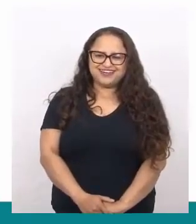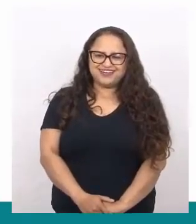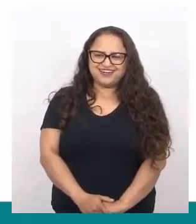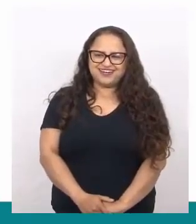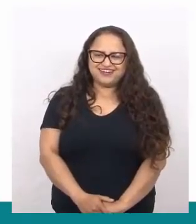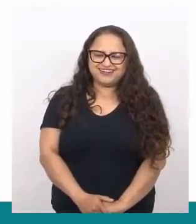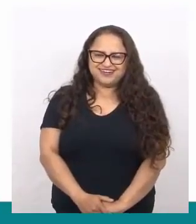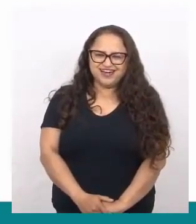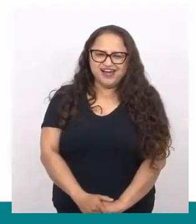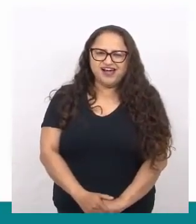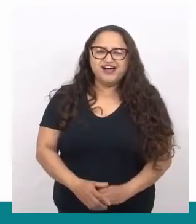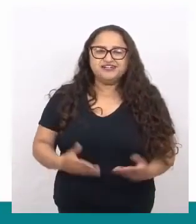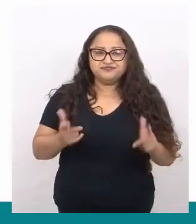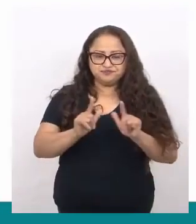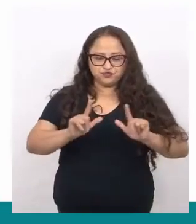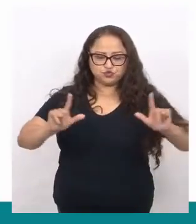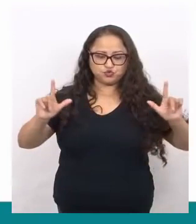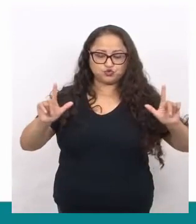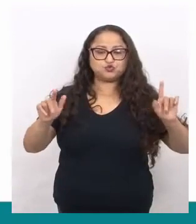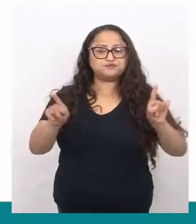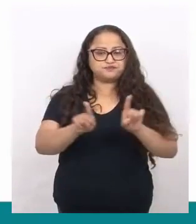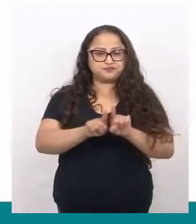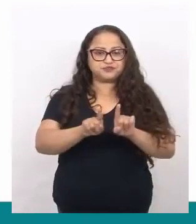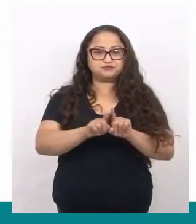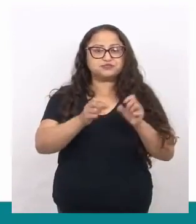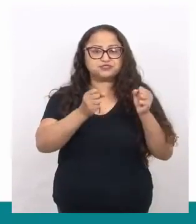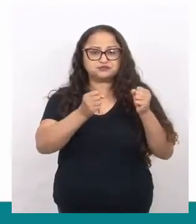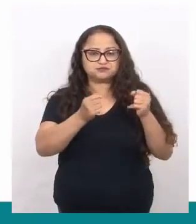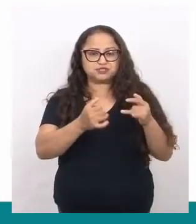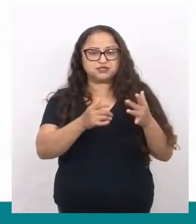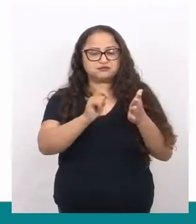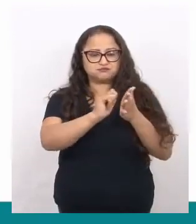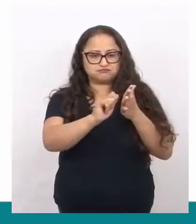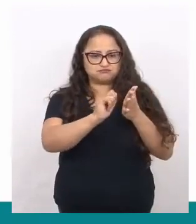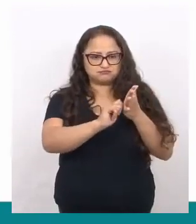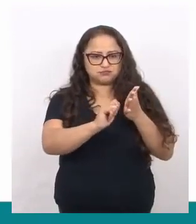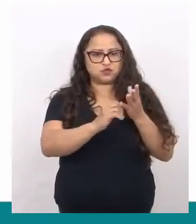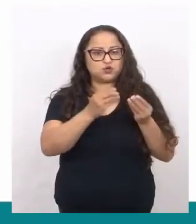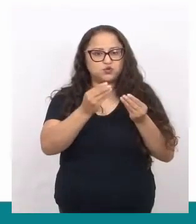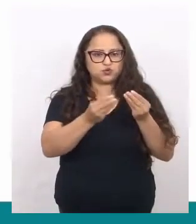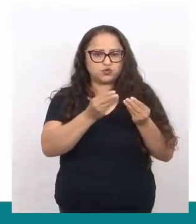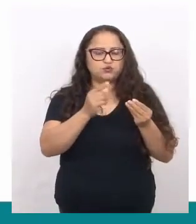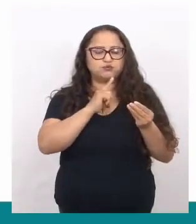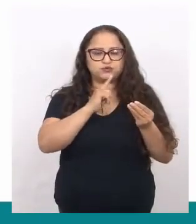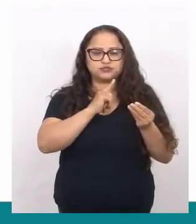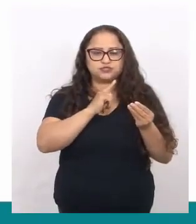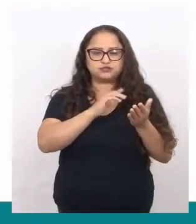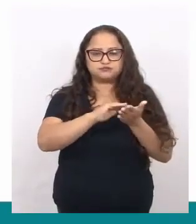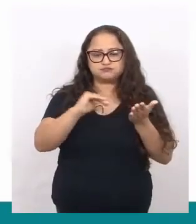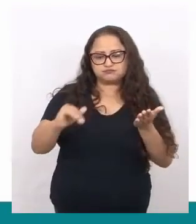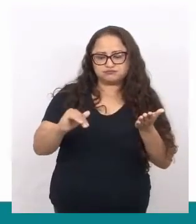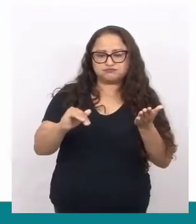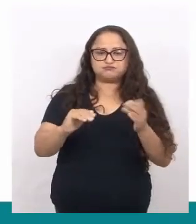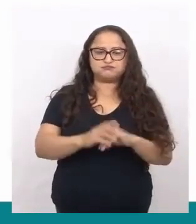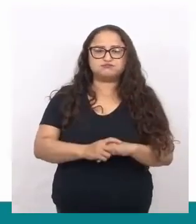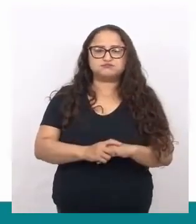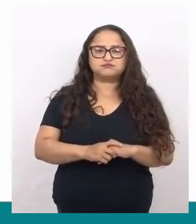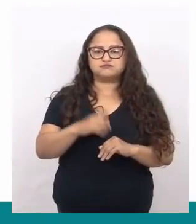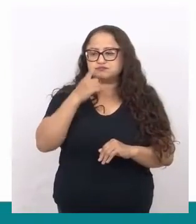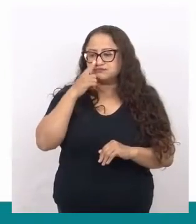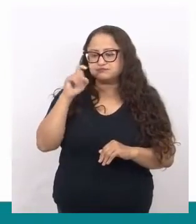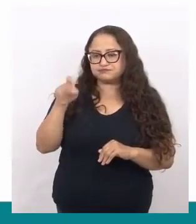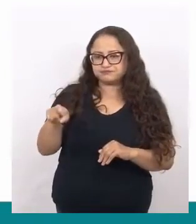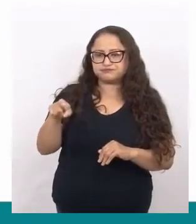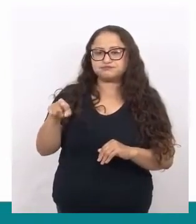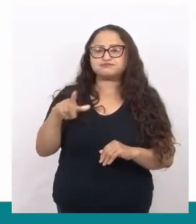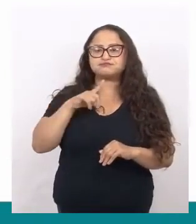Aqui é um zoom da tela também, tá? Basta vocês clicarem no lápis para editar, na lixeira para excluir. Vocês verificam aqui a